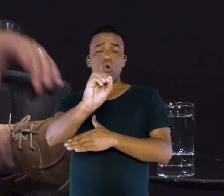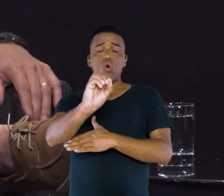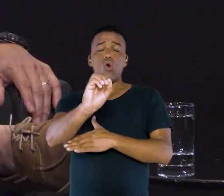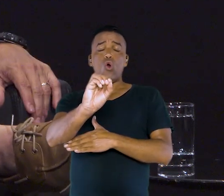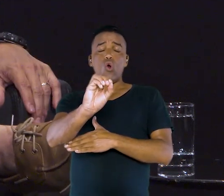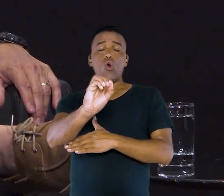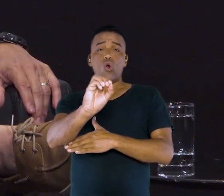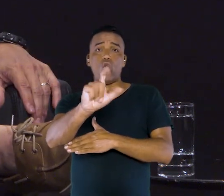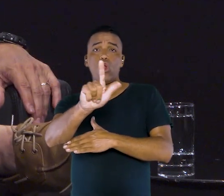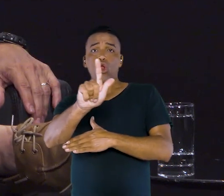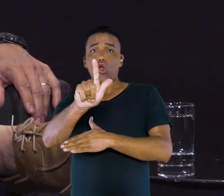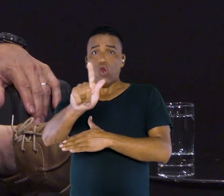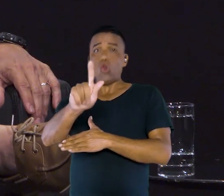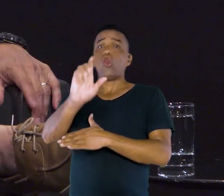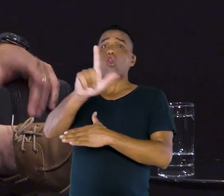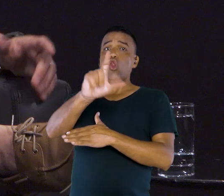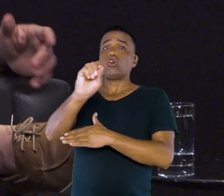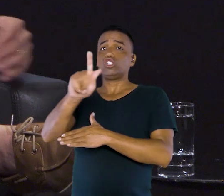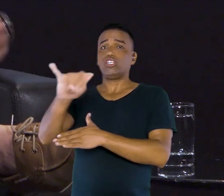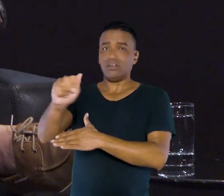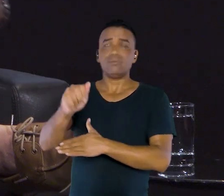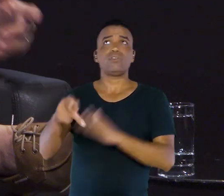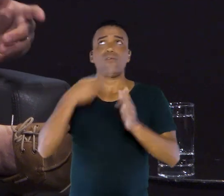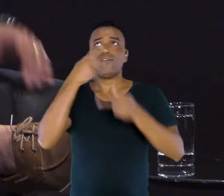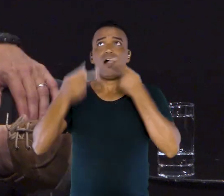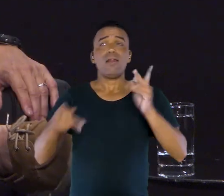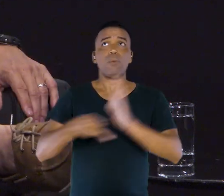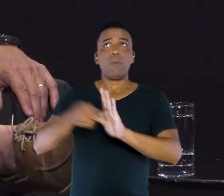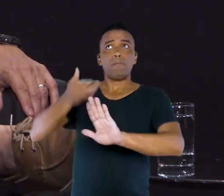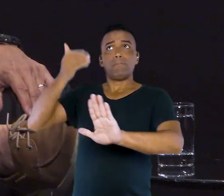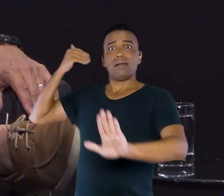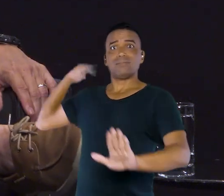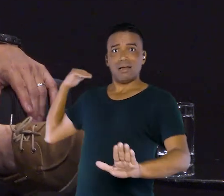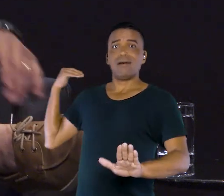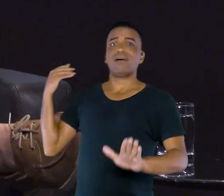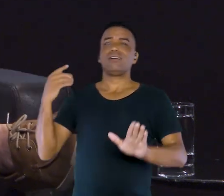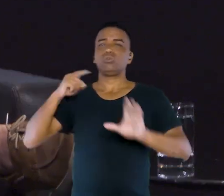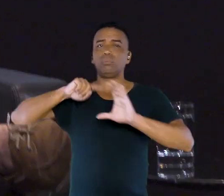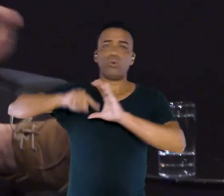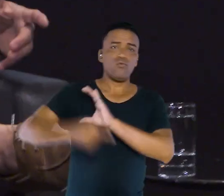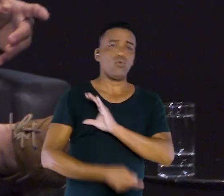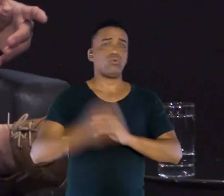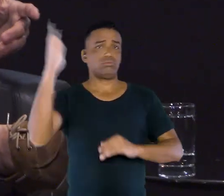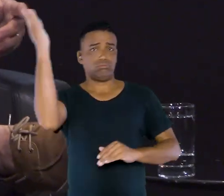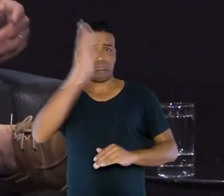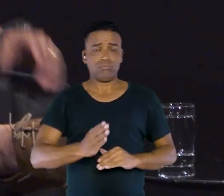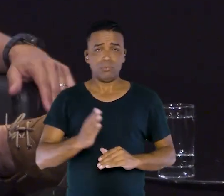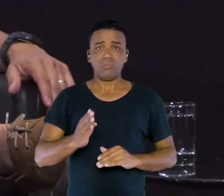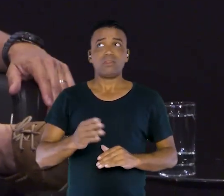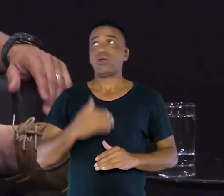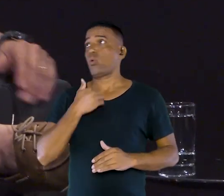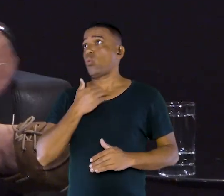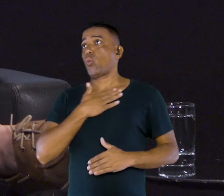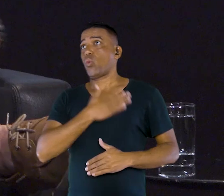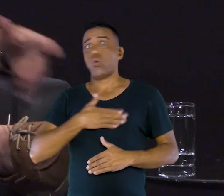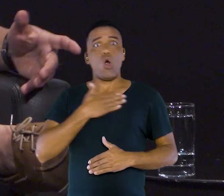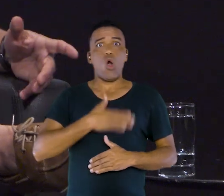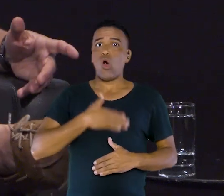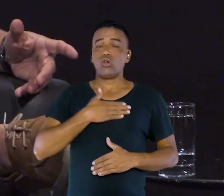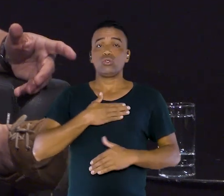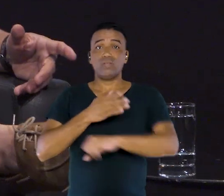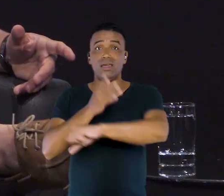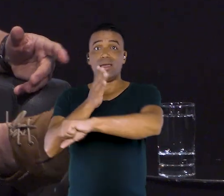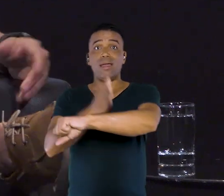que a gente percebe claramente é que, na verdade, quando a gente fala sobre o nosso passado, esse passado profundo do Brasil, que eu não gosto de chamar